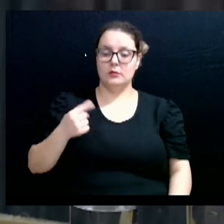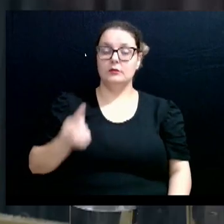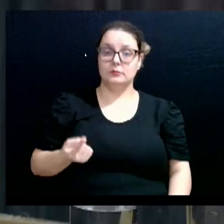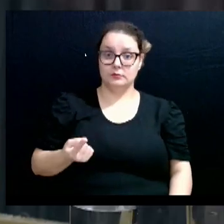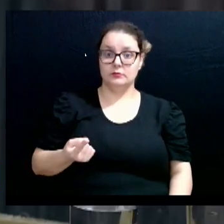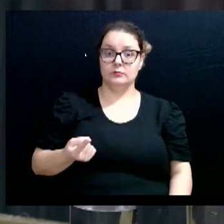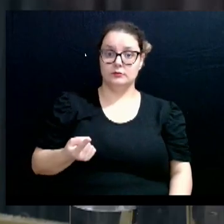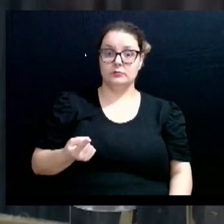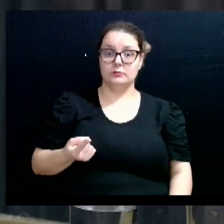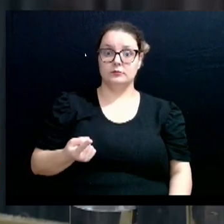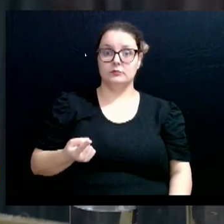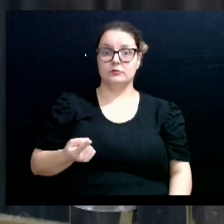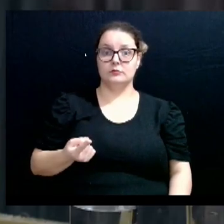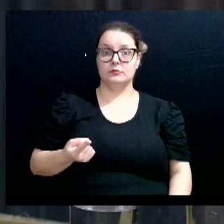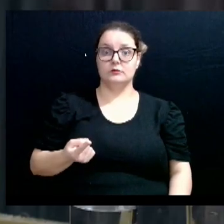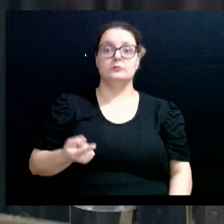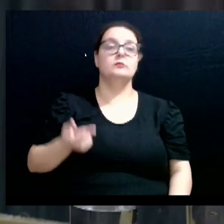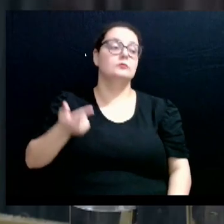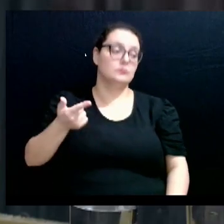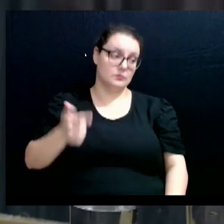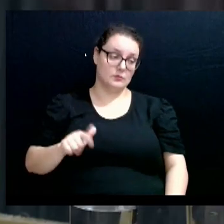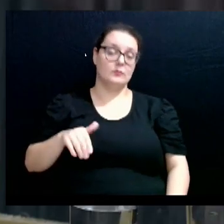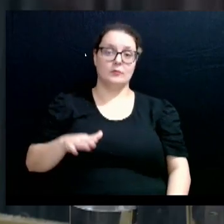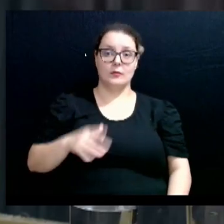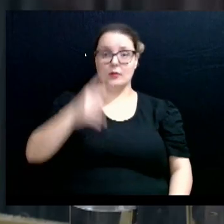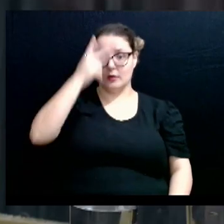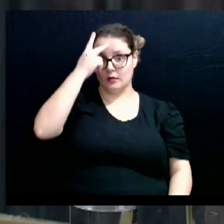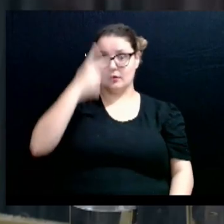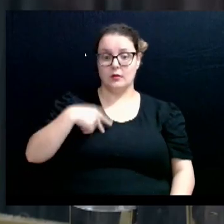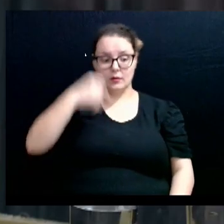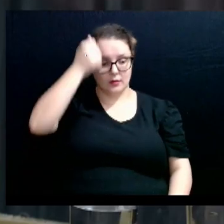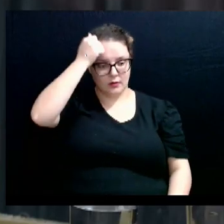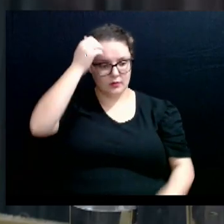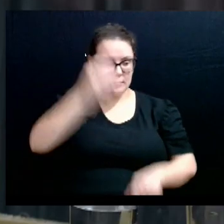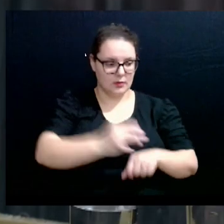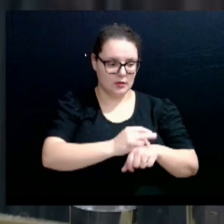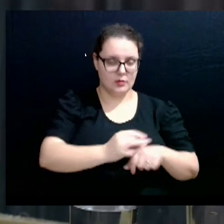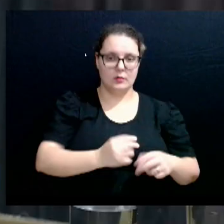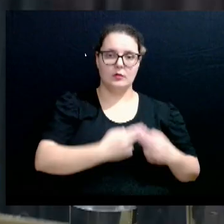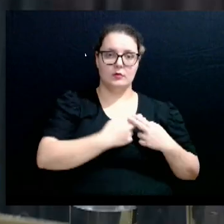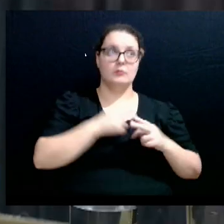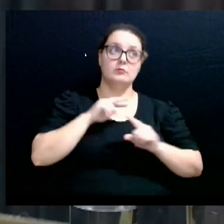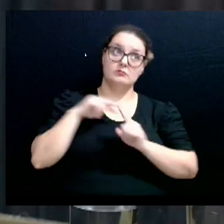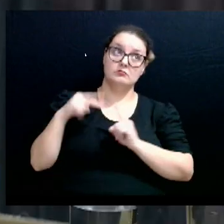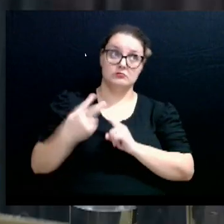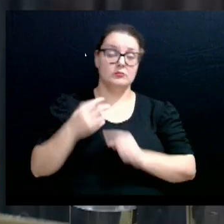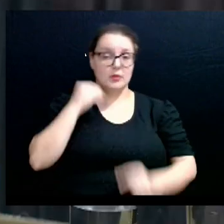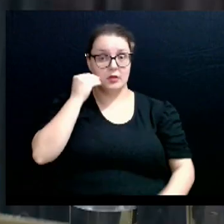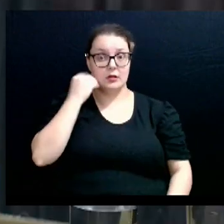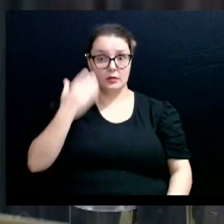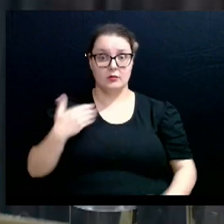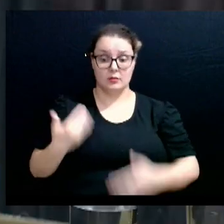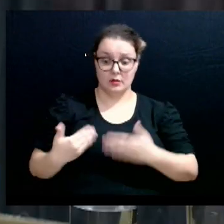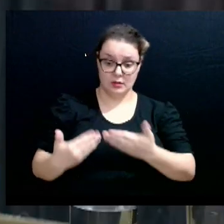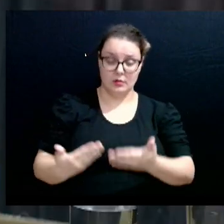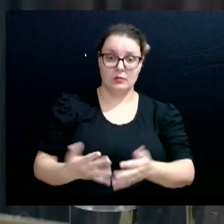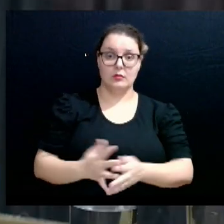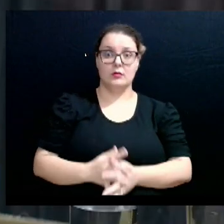pode permanecer mais com ela mesma e esse Uhum. luto, né, no meu ponto de vista, na experiência do que eu vejo com as